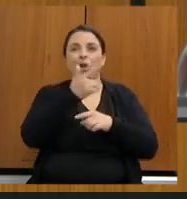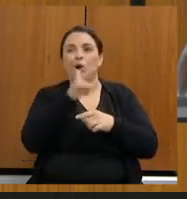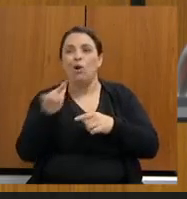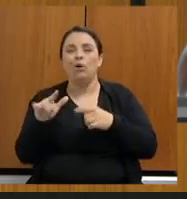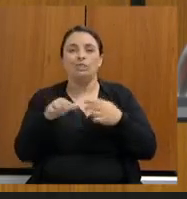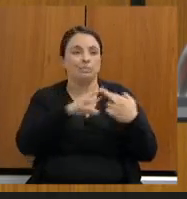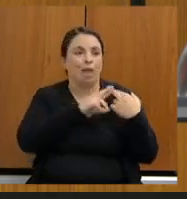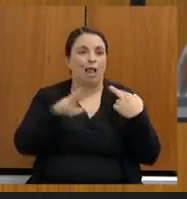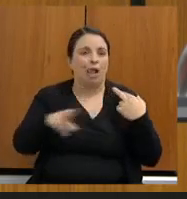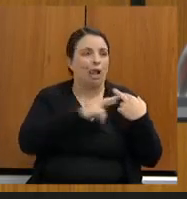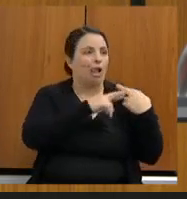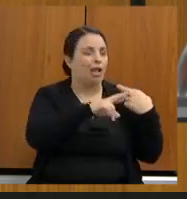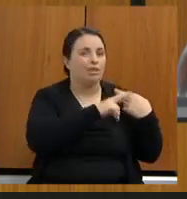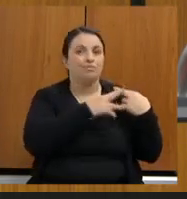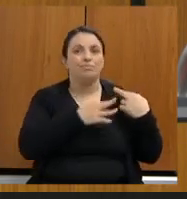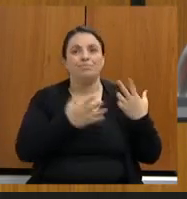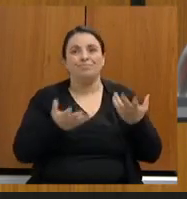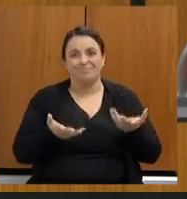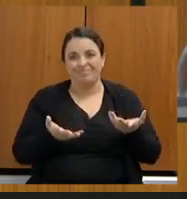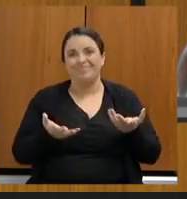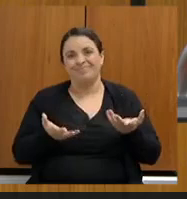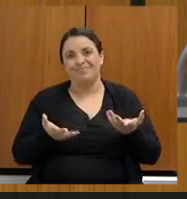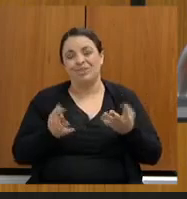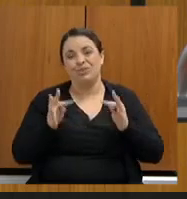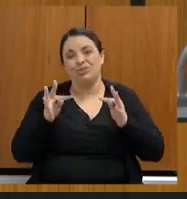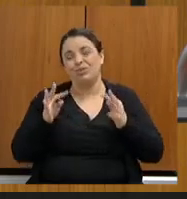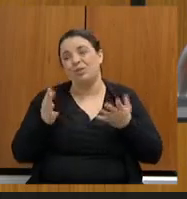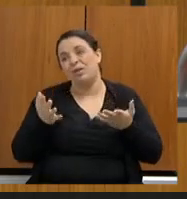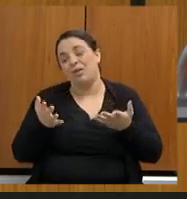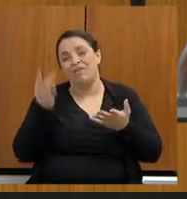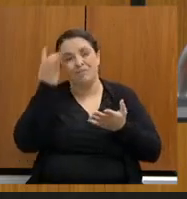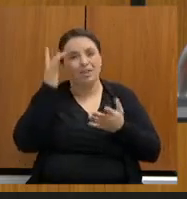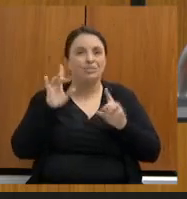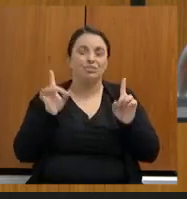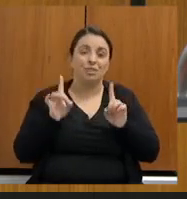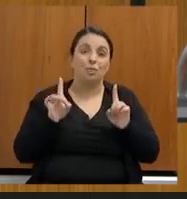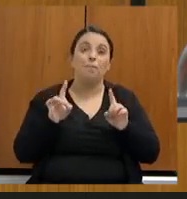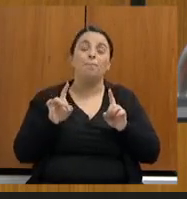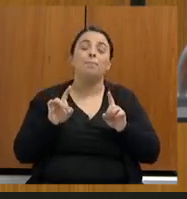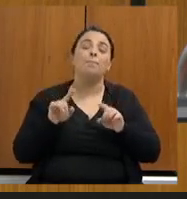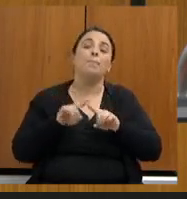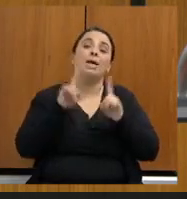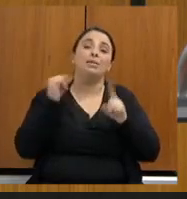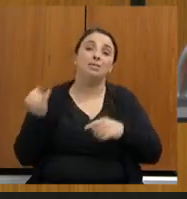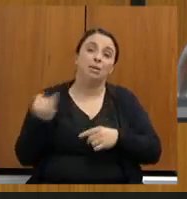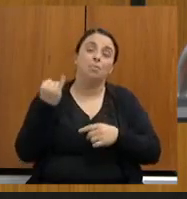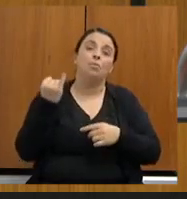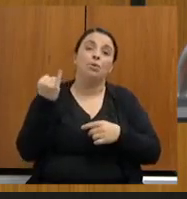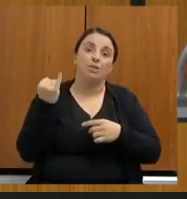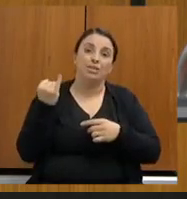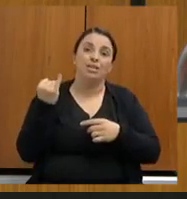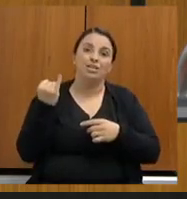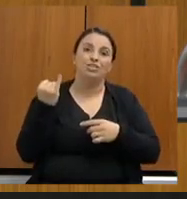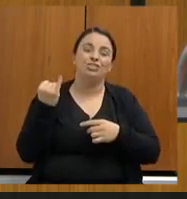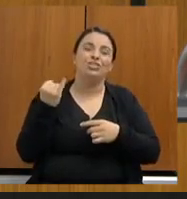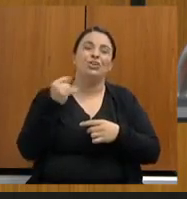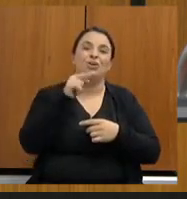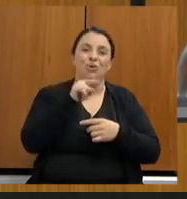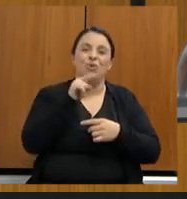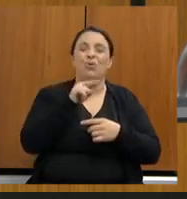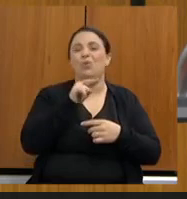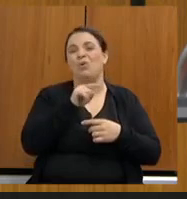bateu escanteio e cabecear Eu sei que não é fácil uma coisa importante que nós vamos aplicar a sargento Rodrigues já pulou na